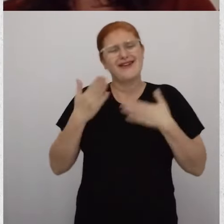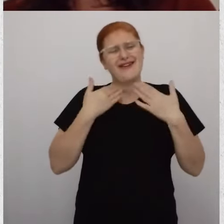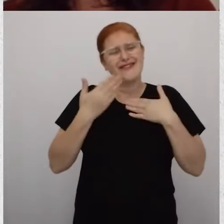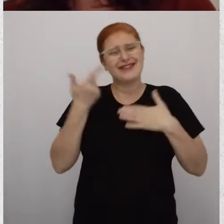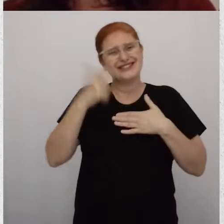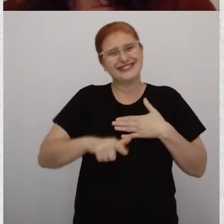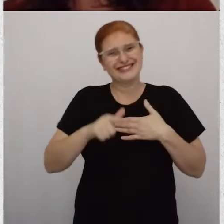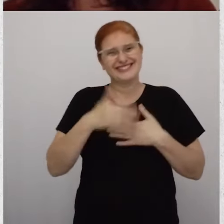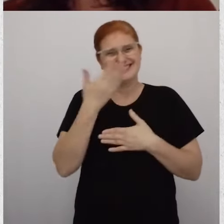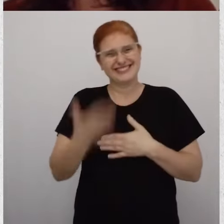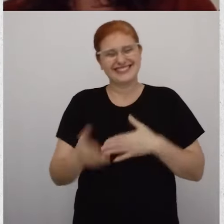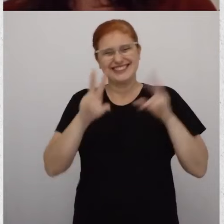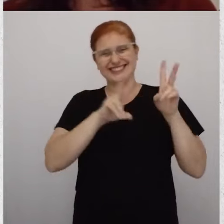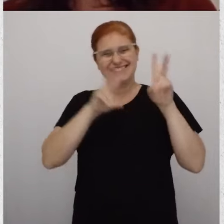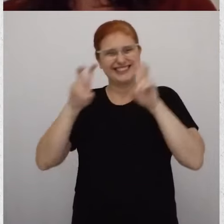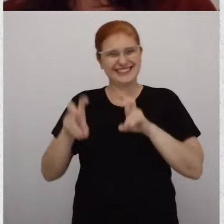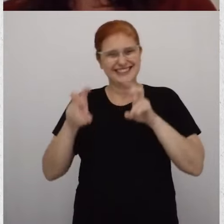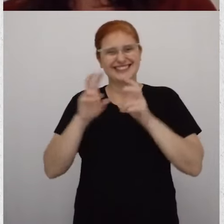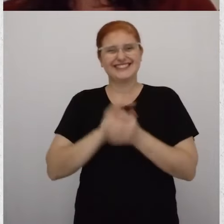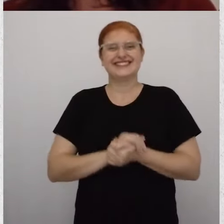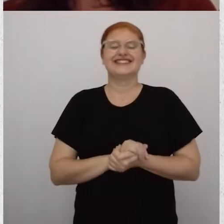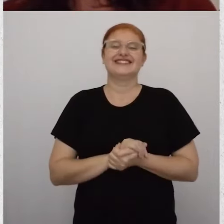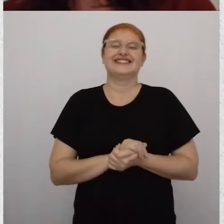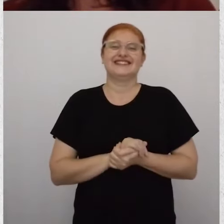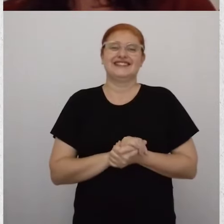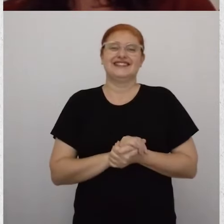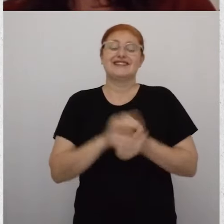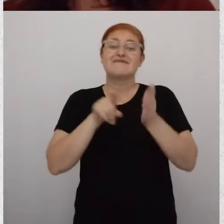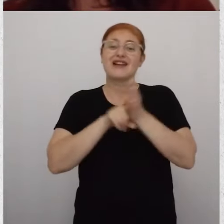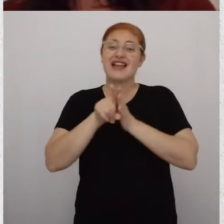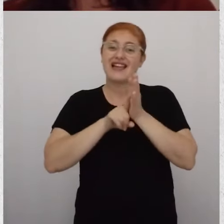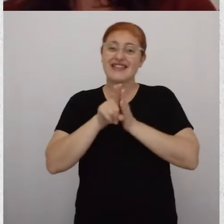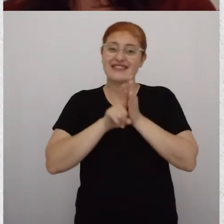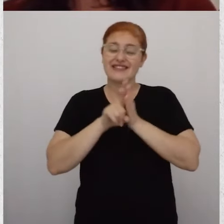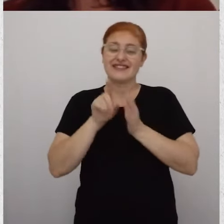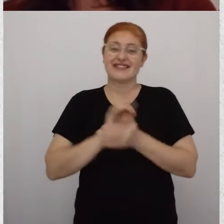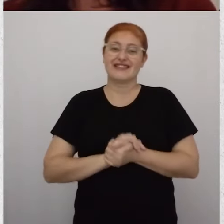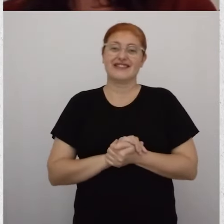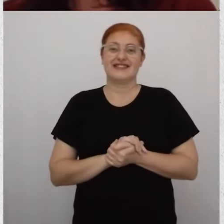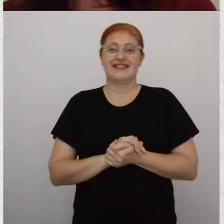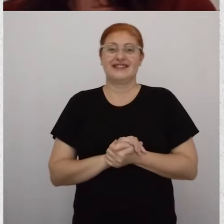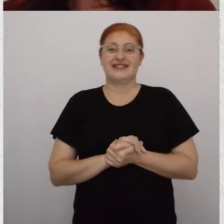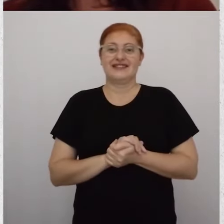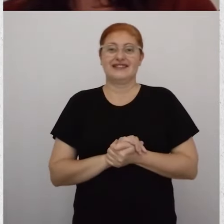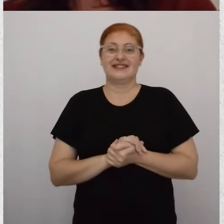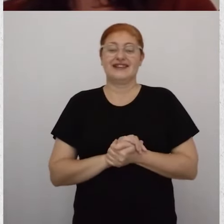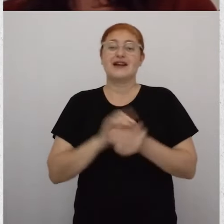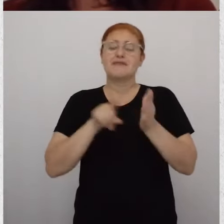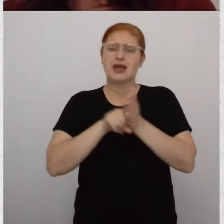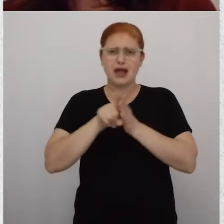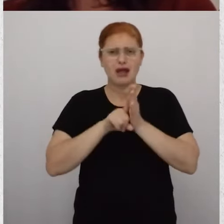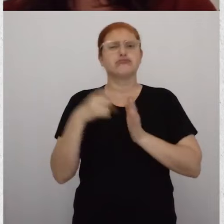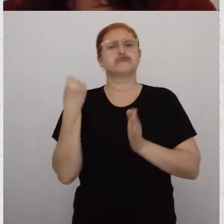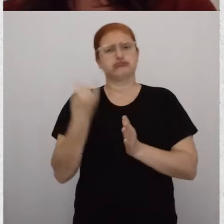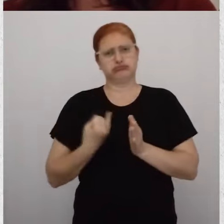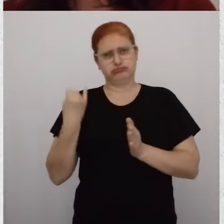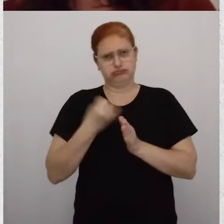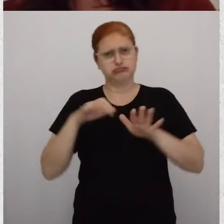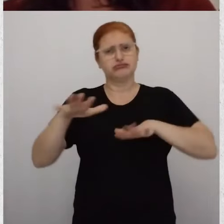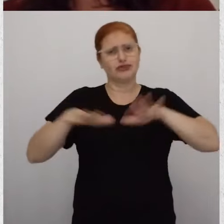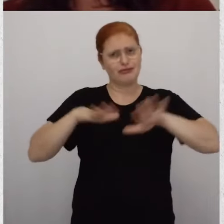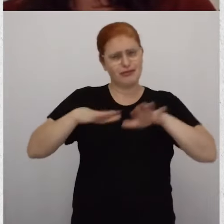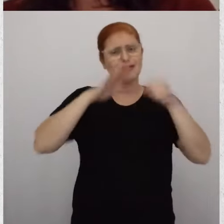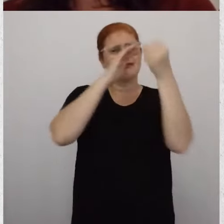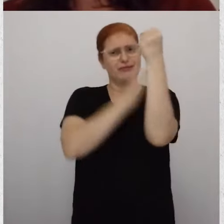de novo contigo sobre essa pesquisa que é uma pesquisa muito importante para o